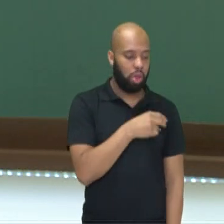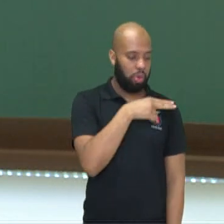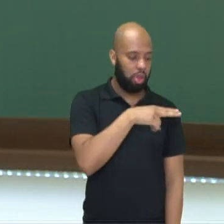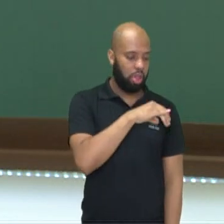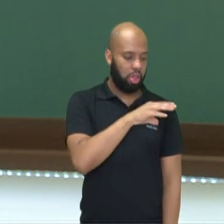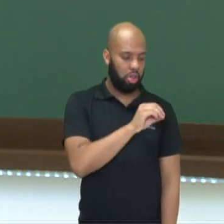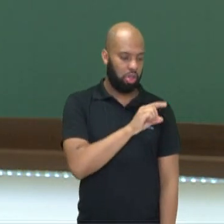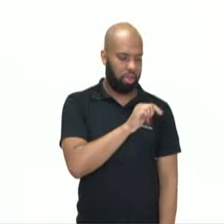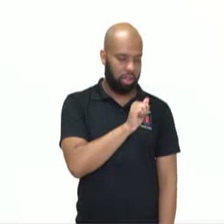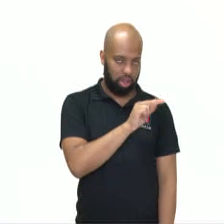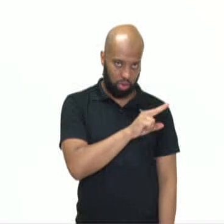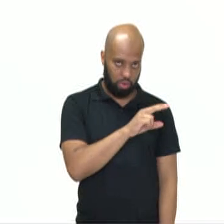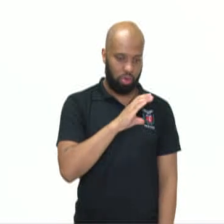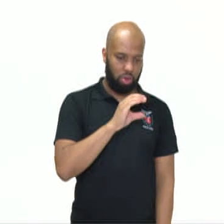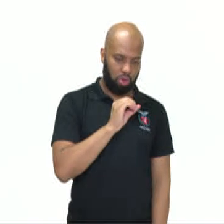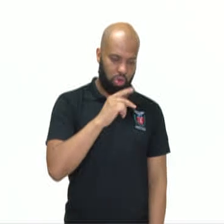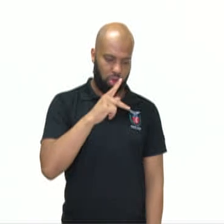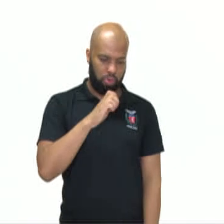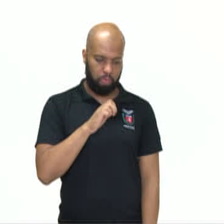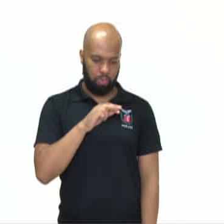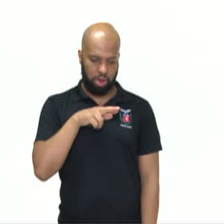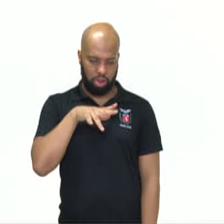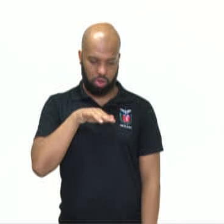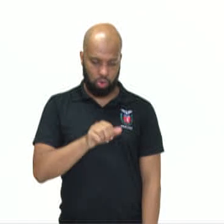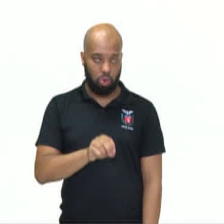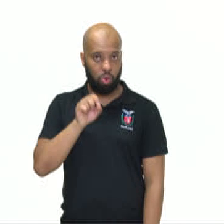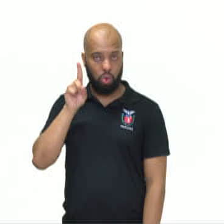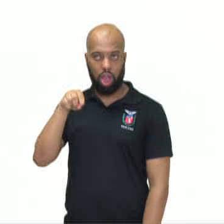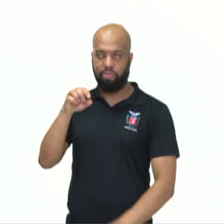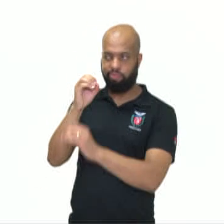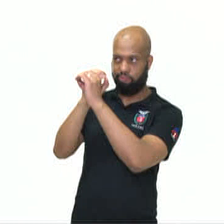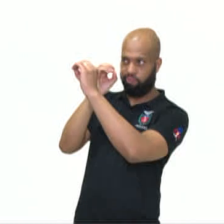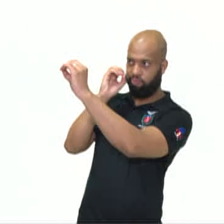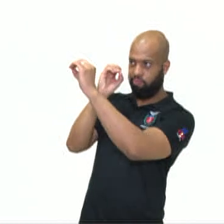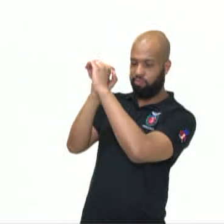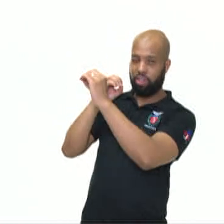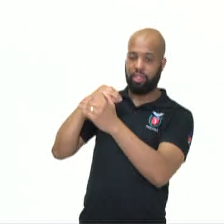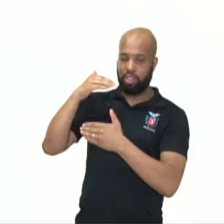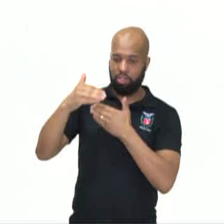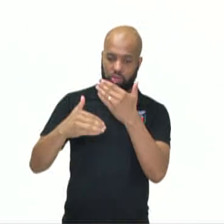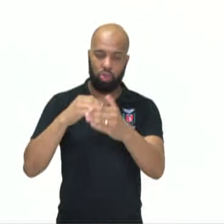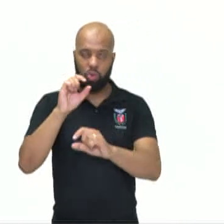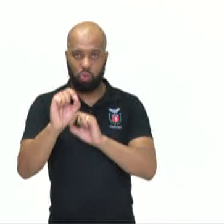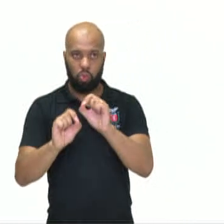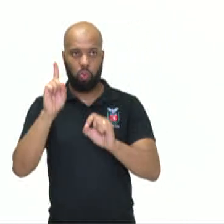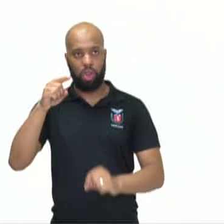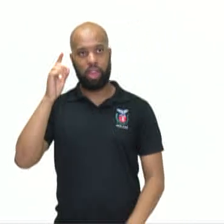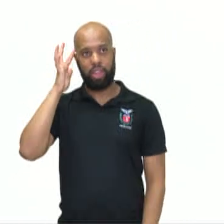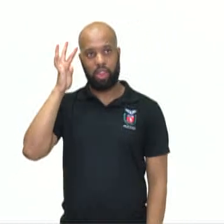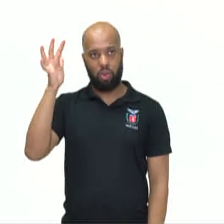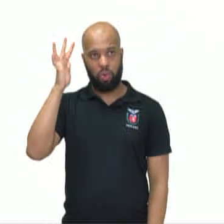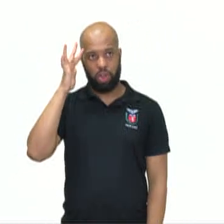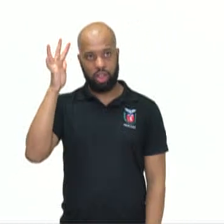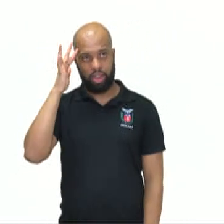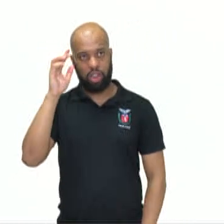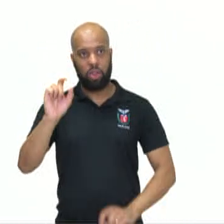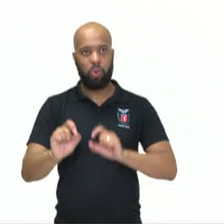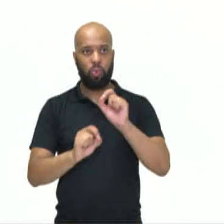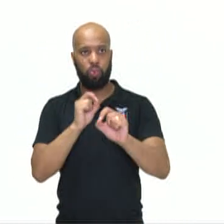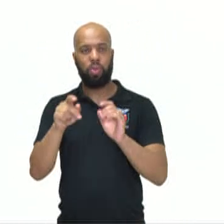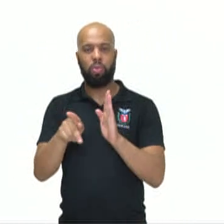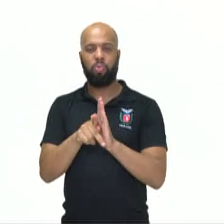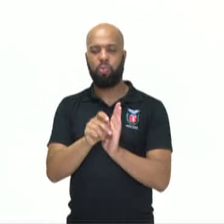e matemático polonês que desenvolveu a teoria heliocêntrica do sistema solar. Então, essa